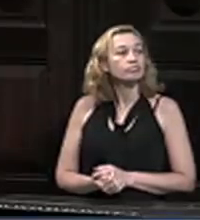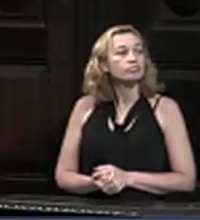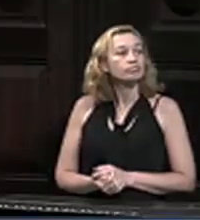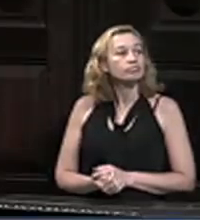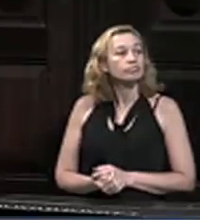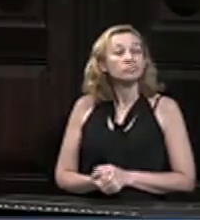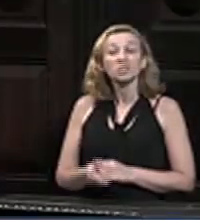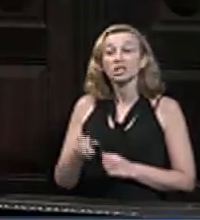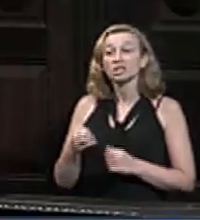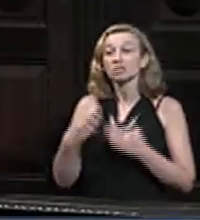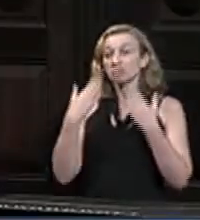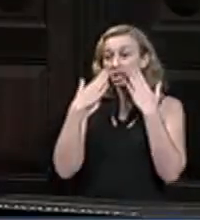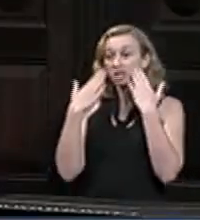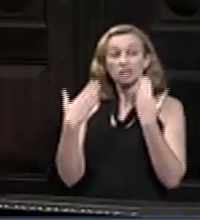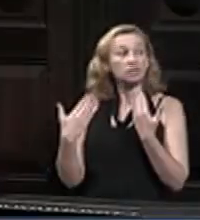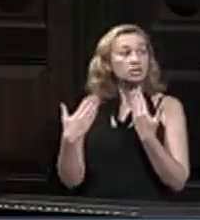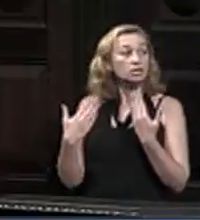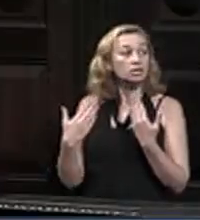se apresentam